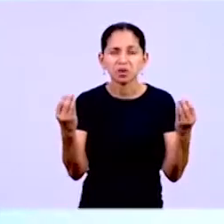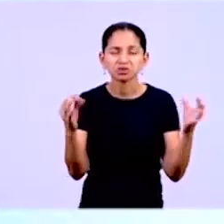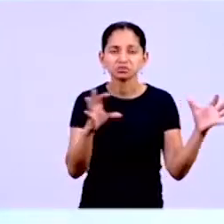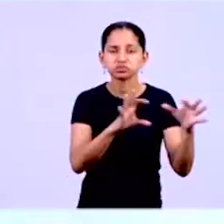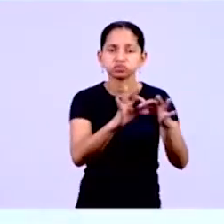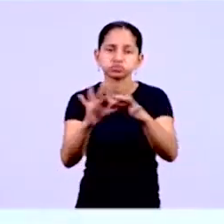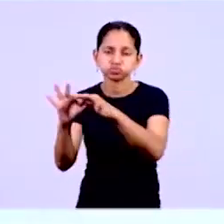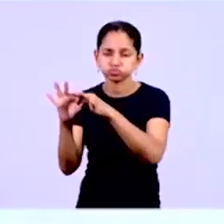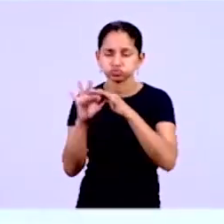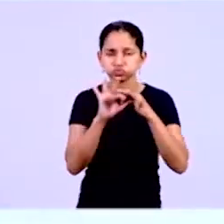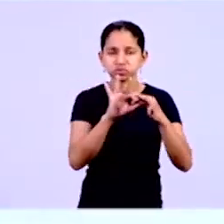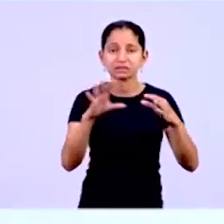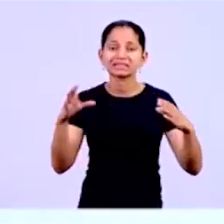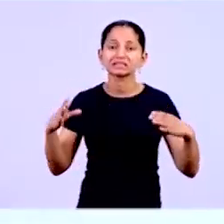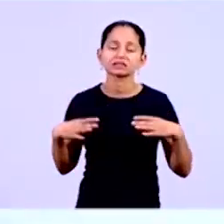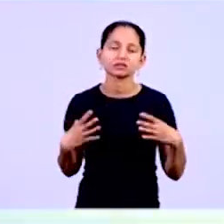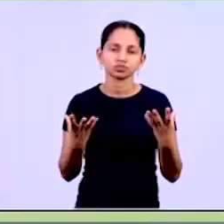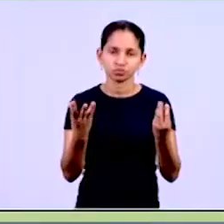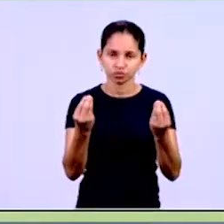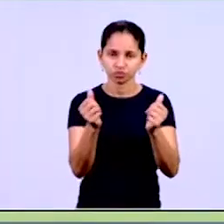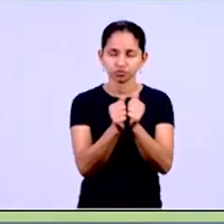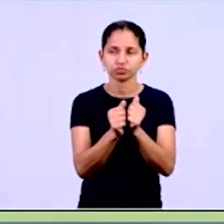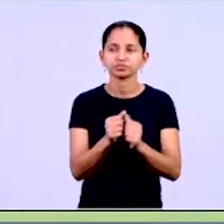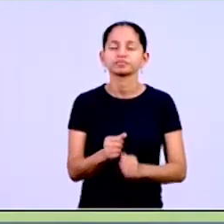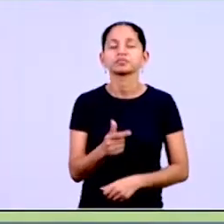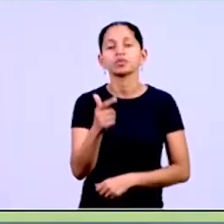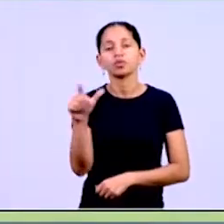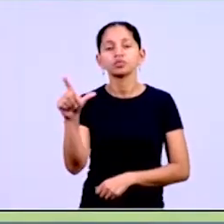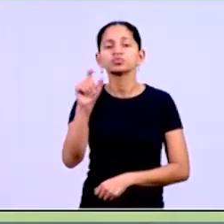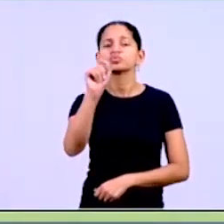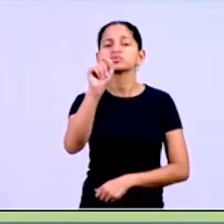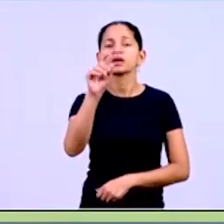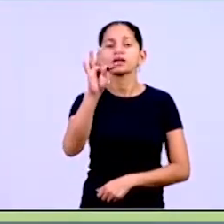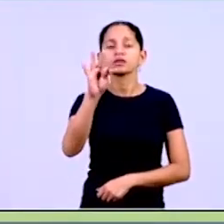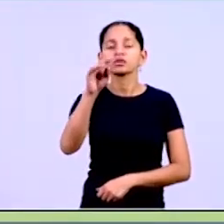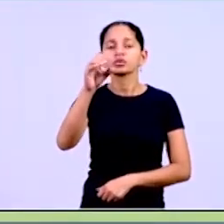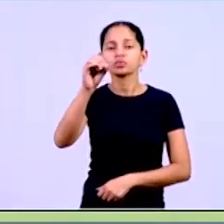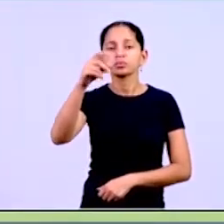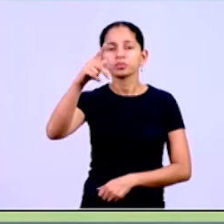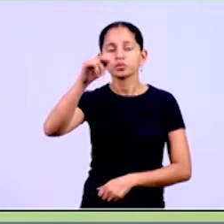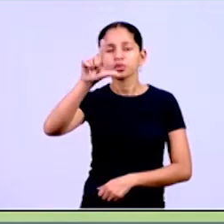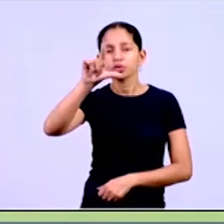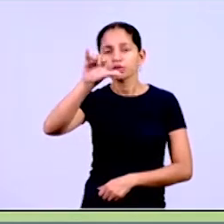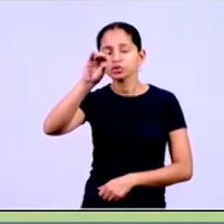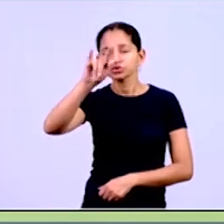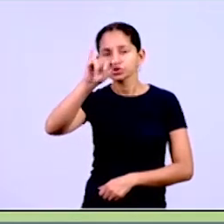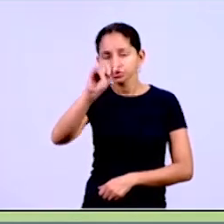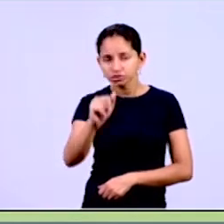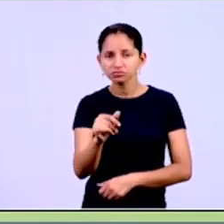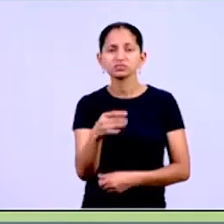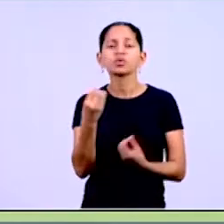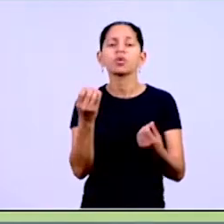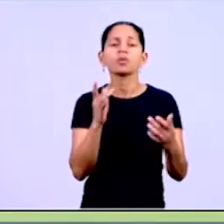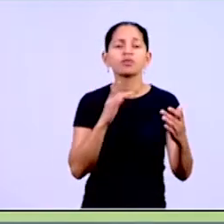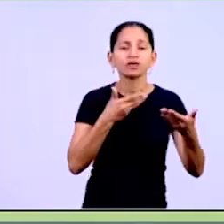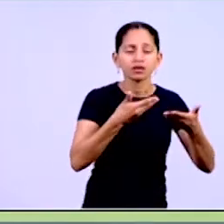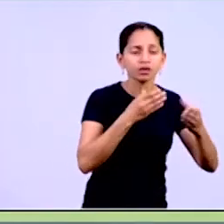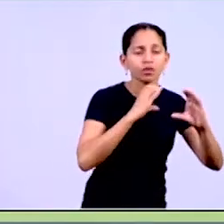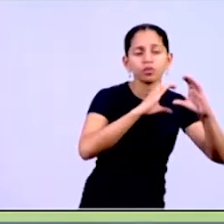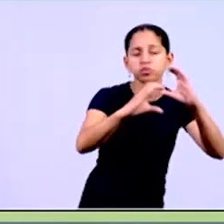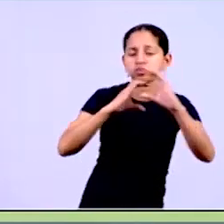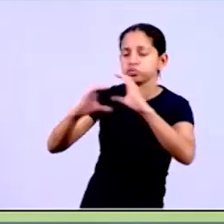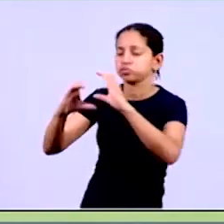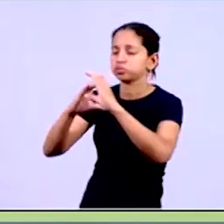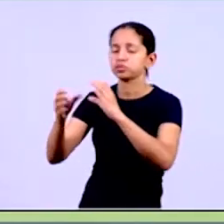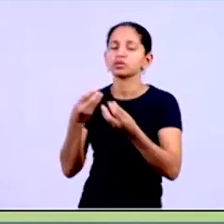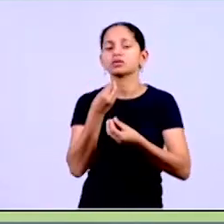é a grande sacada aí dos redes de computadores. Topologia, o que é topologia? Como os computadores vão se comunicar um com o outro. Nós temos